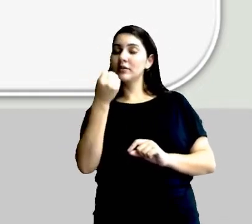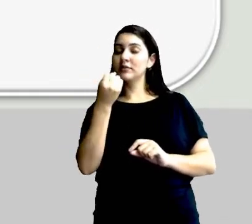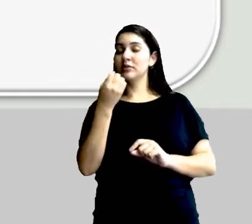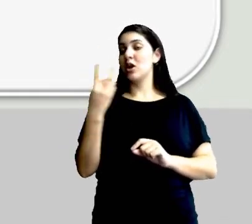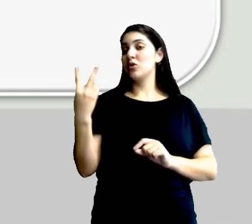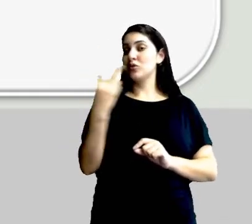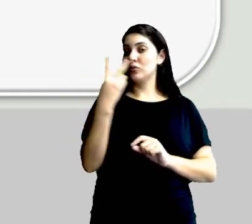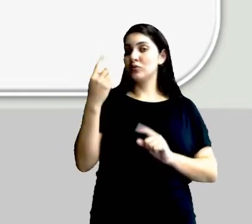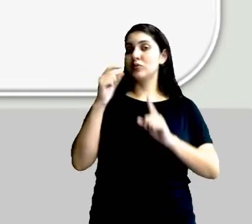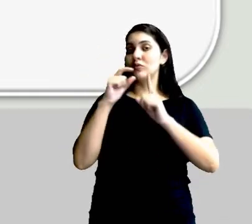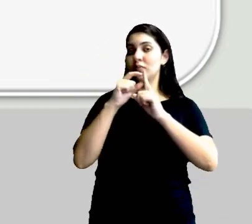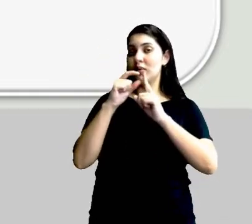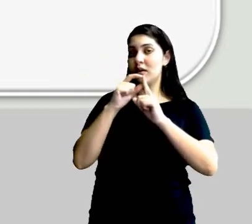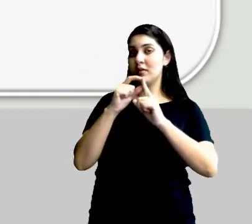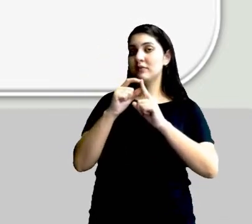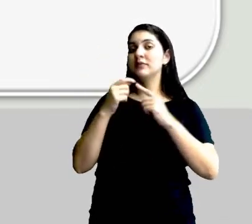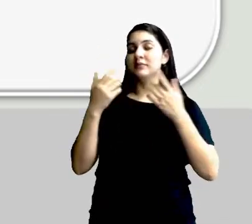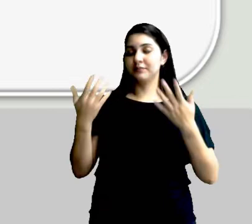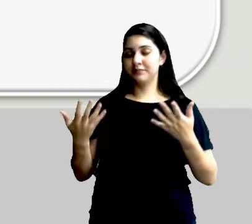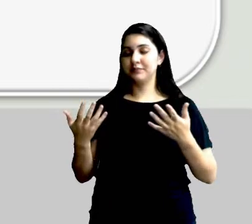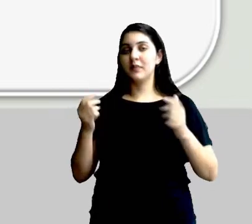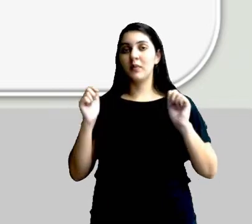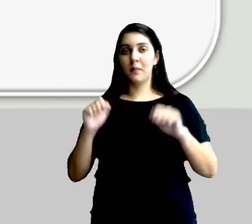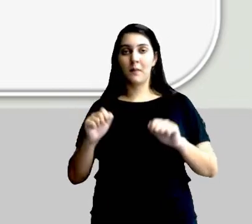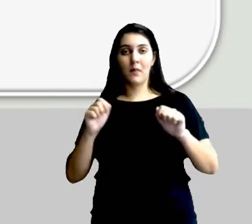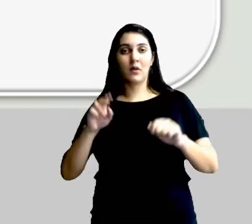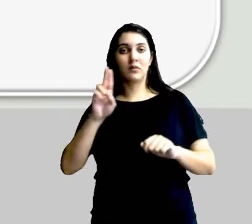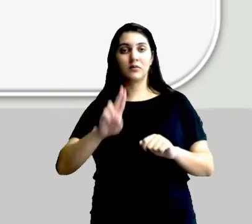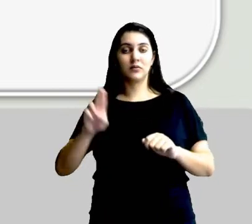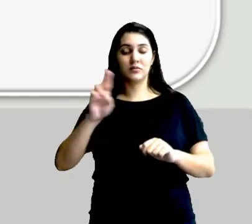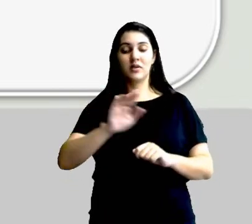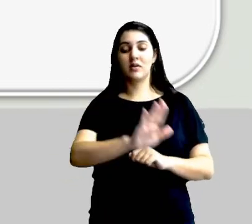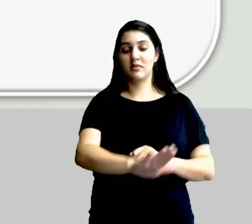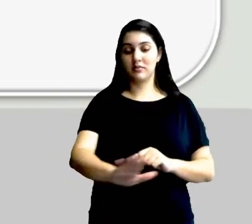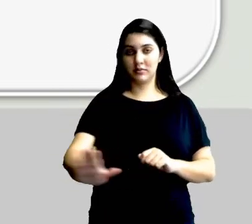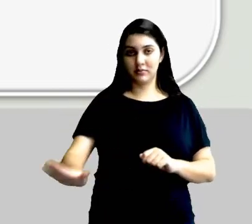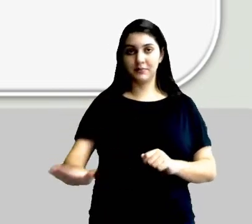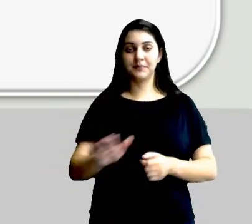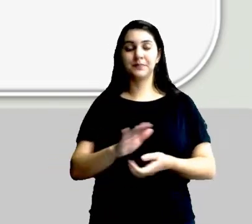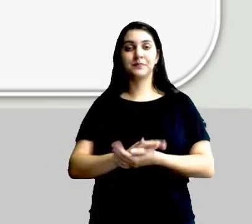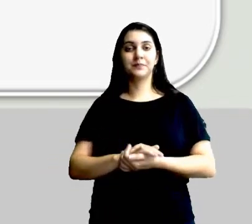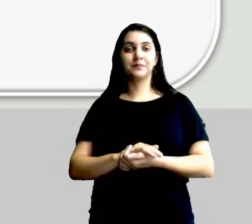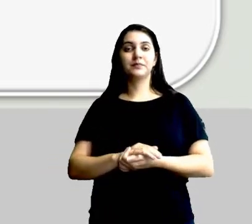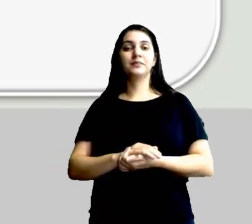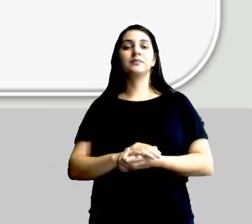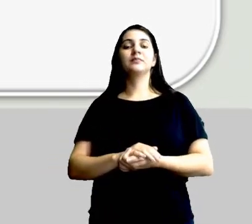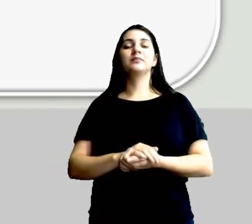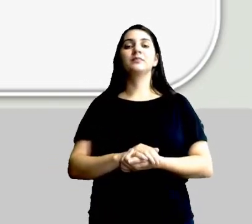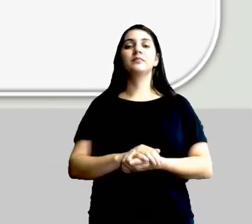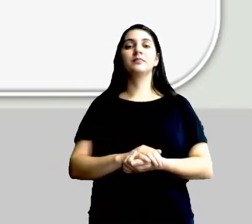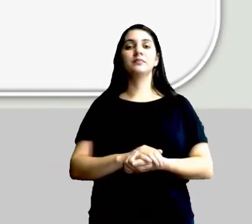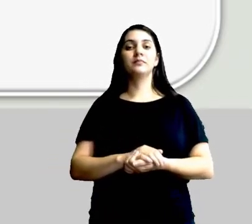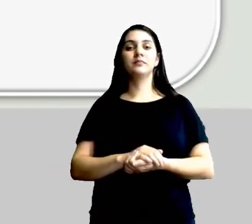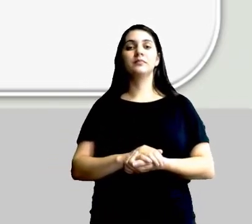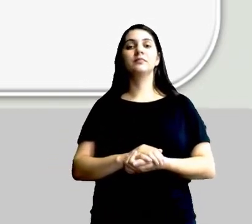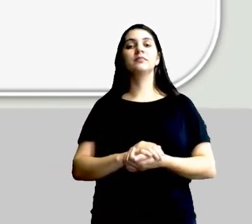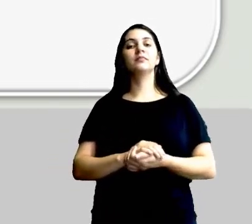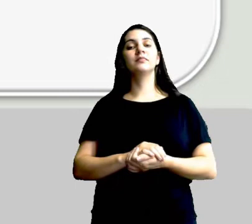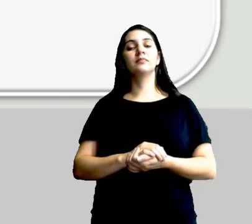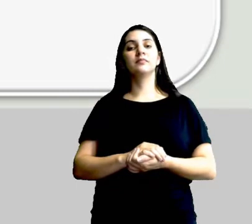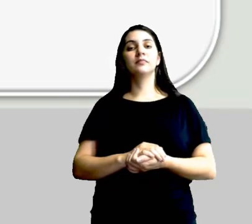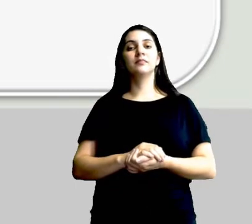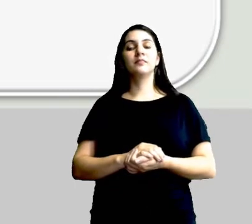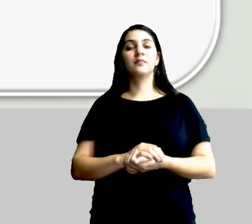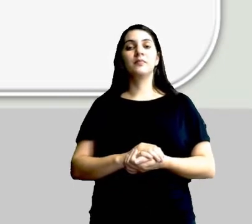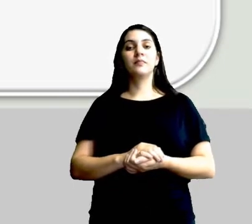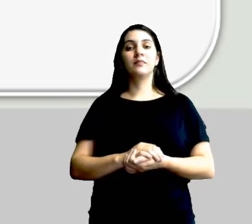vai substituir qualquer situação que eu esteja me referindo a crianças. Children ou kids. Isso para